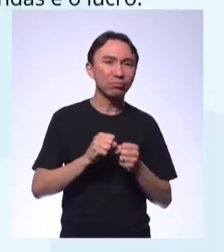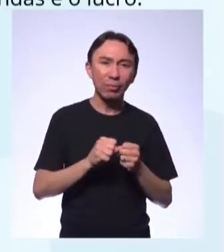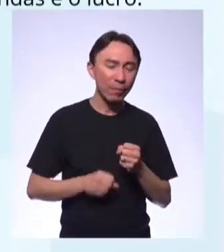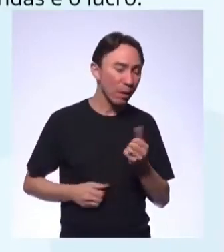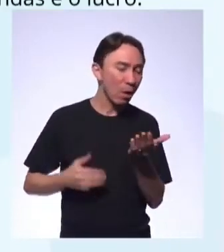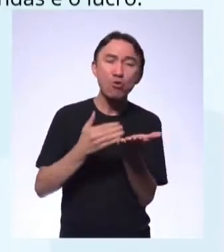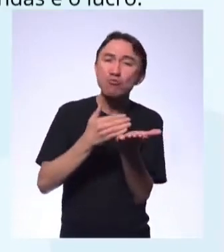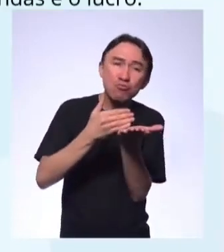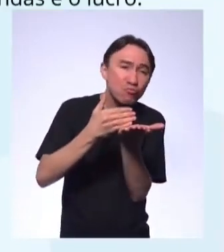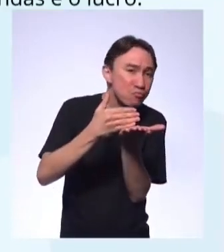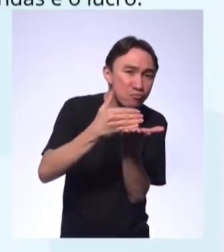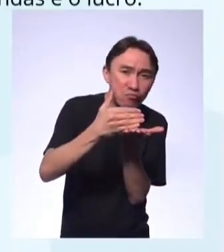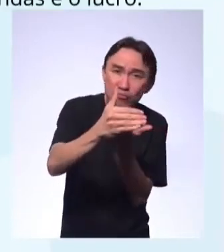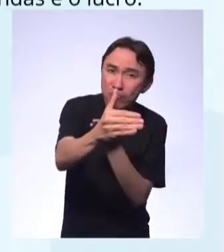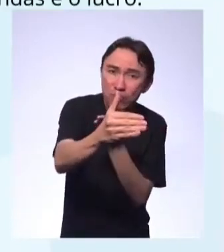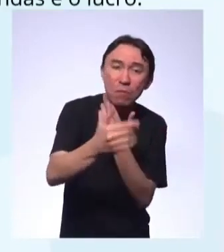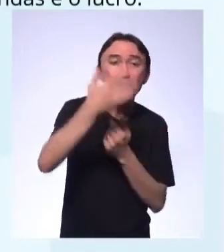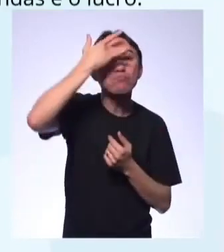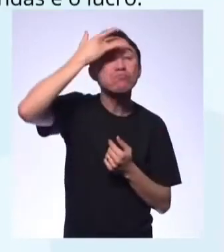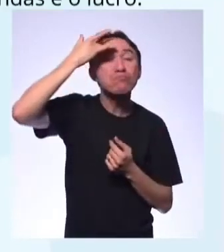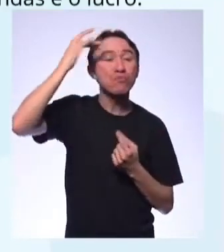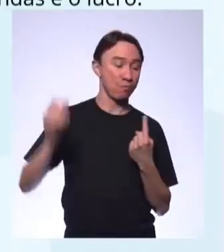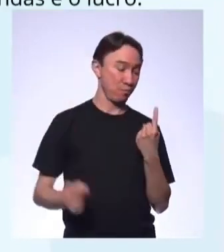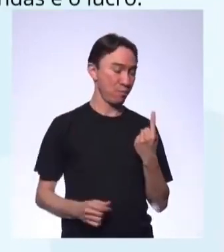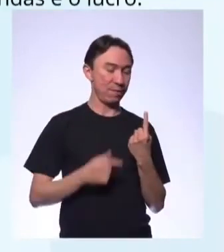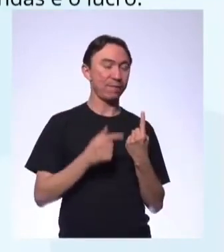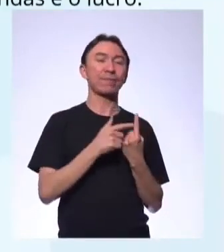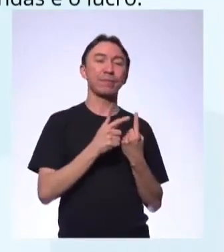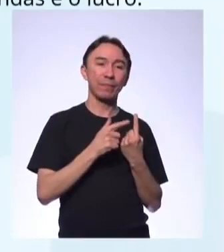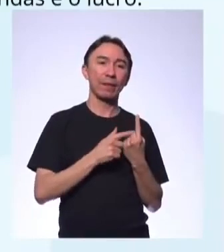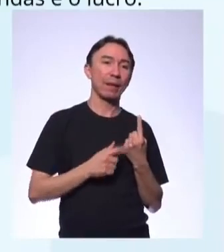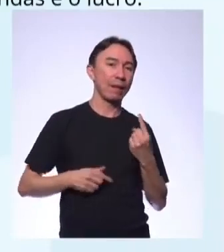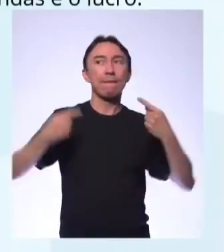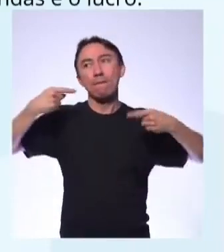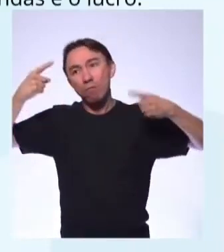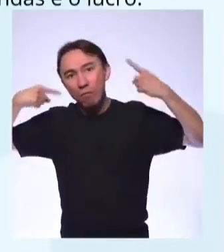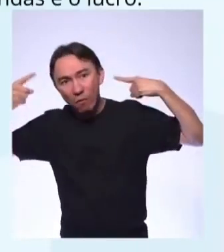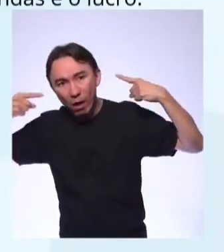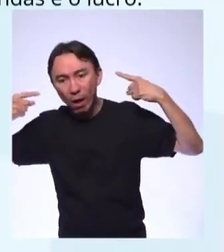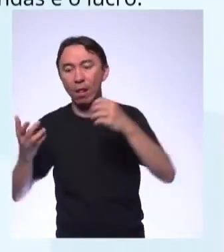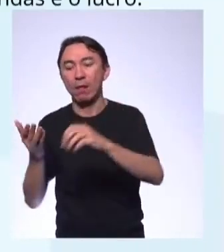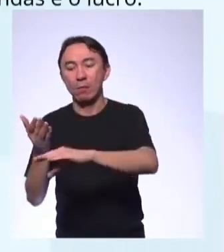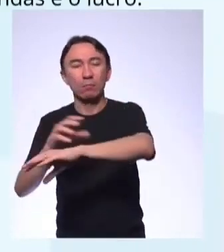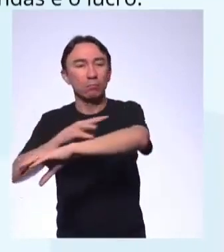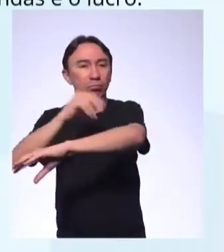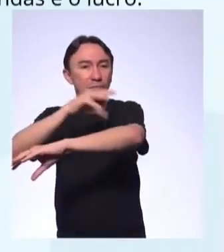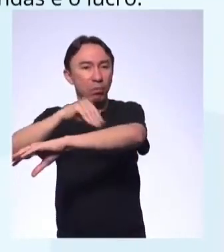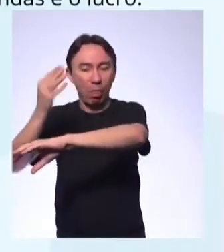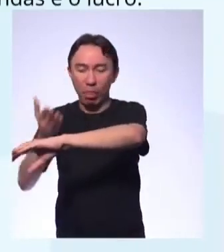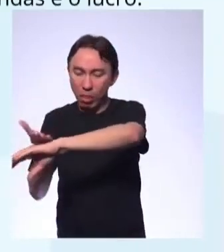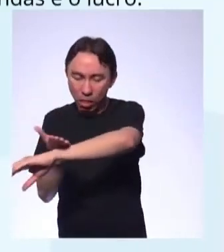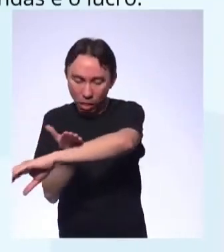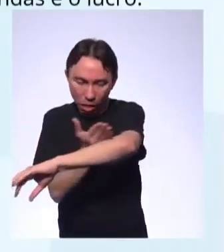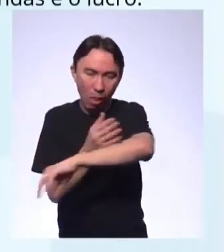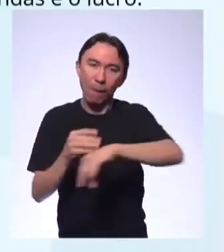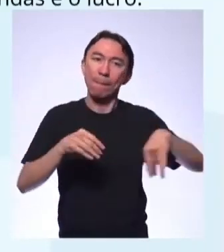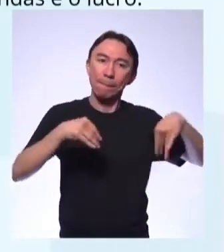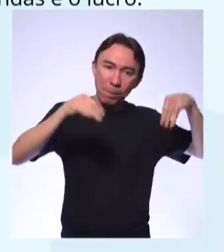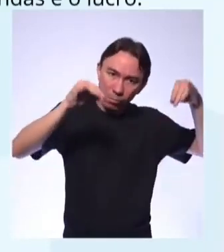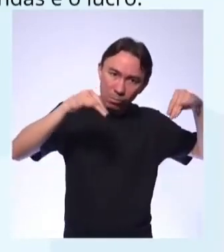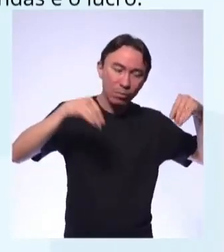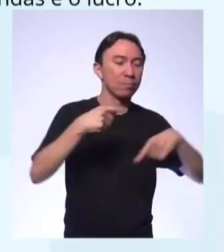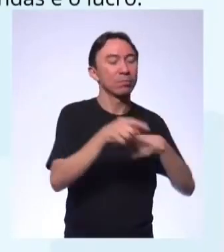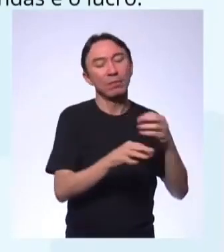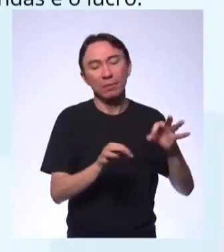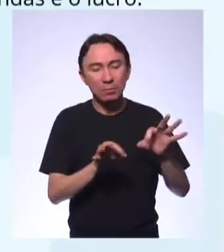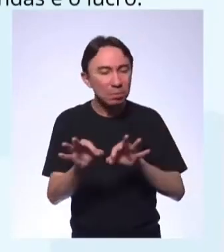produção ficam por conta de uma única pessoa. Ela domina desde o início essa etapa, desde a obtenção da